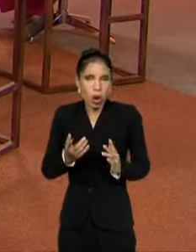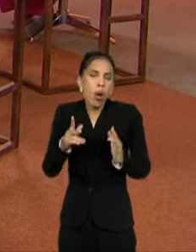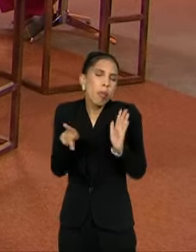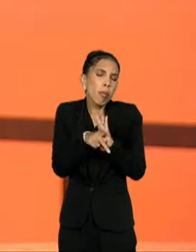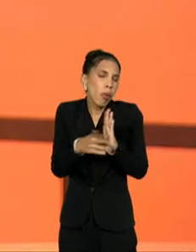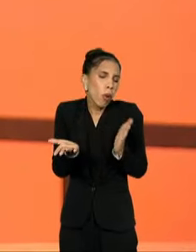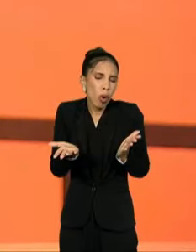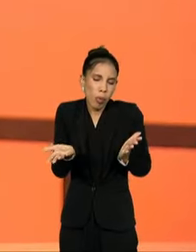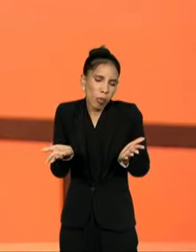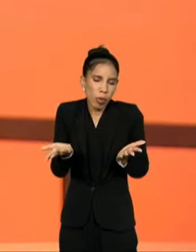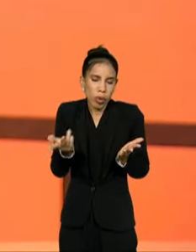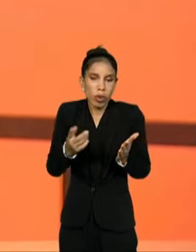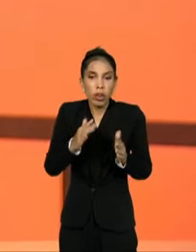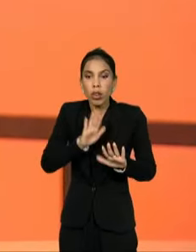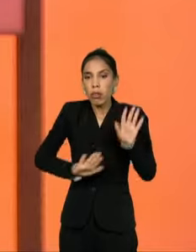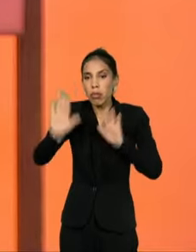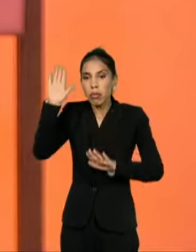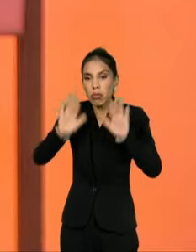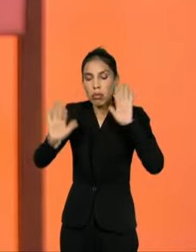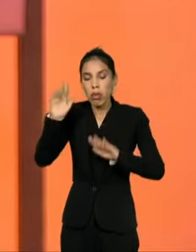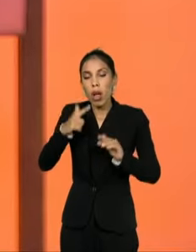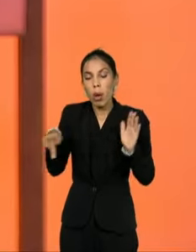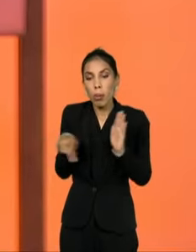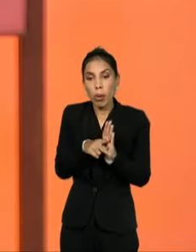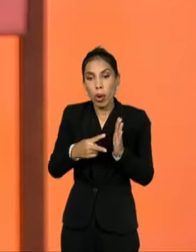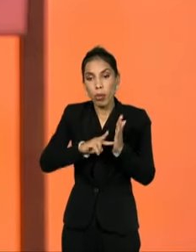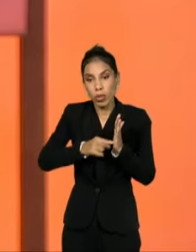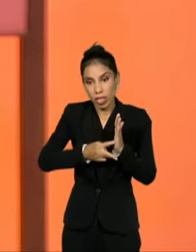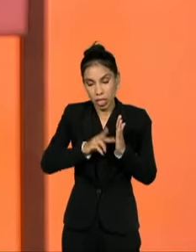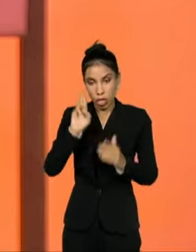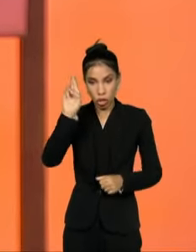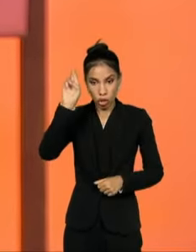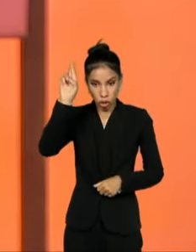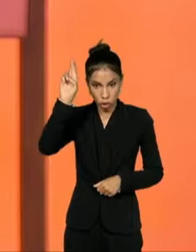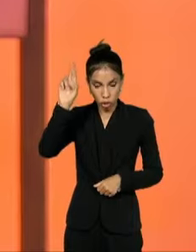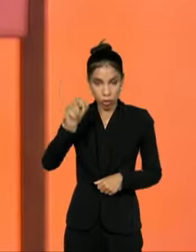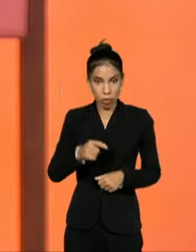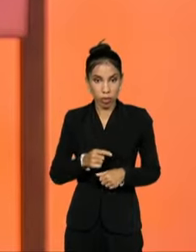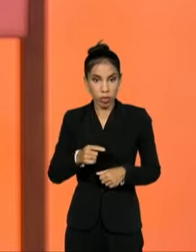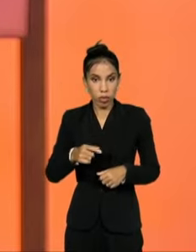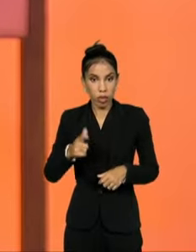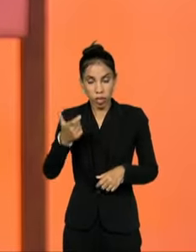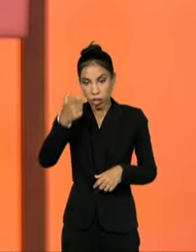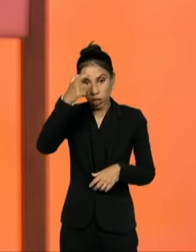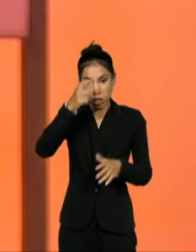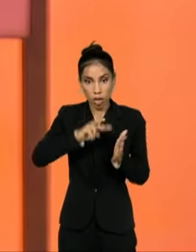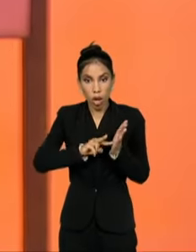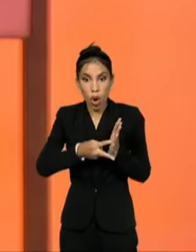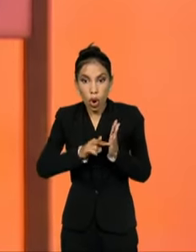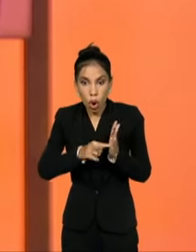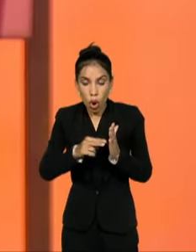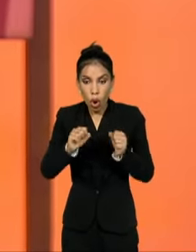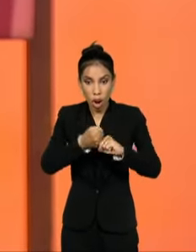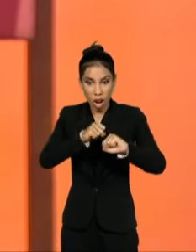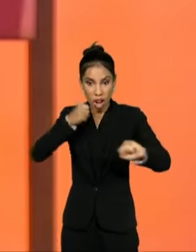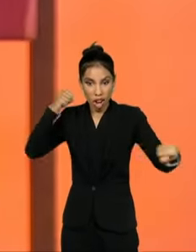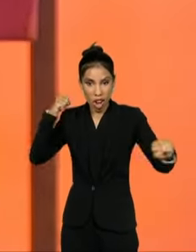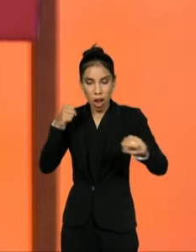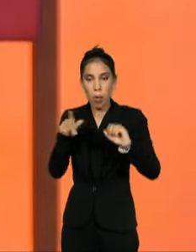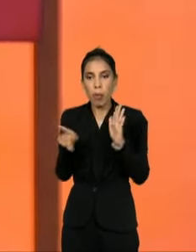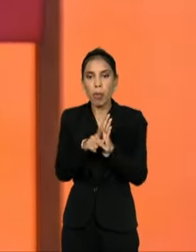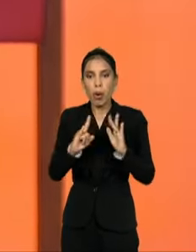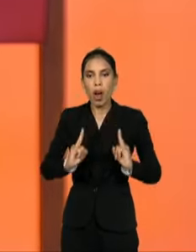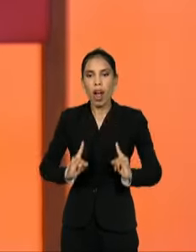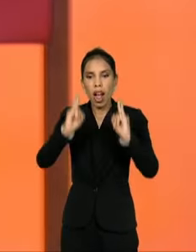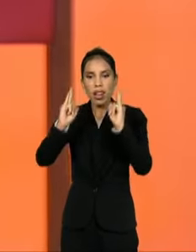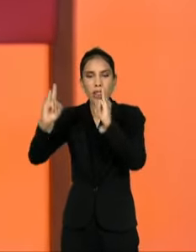novos moradores ganham eleição para síndico e ele vai fazer uma moralização do condomínio, porque era um condomínio grande desses